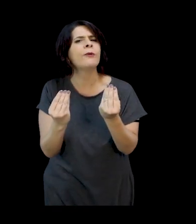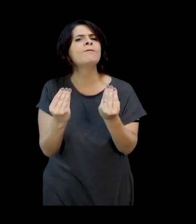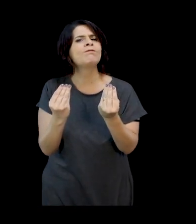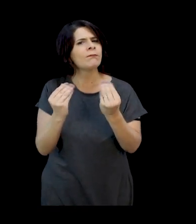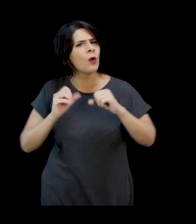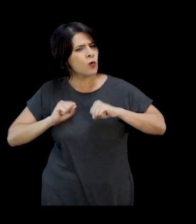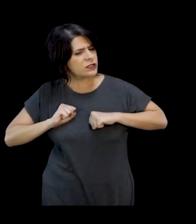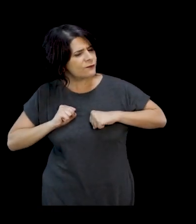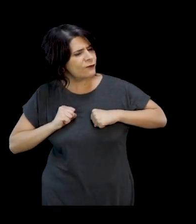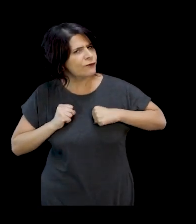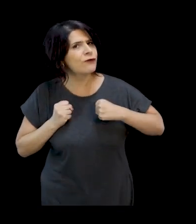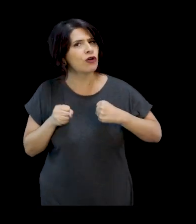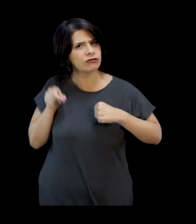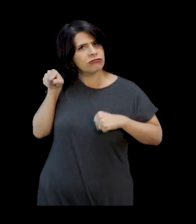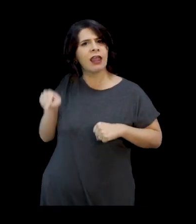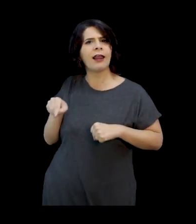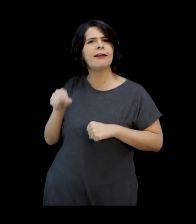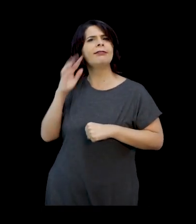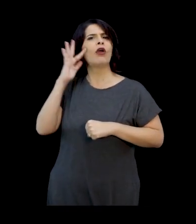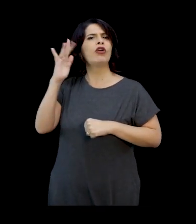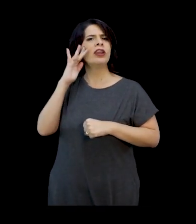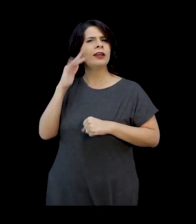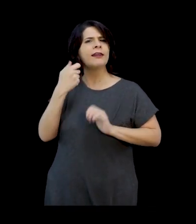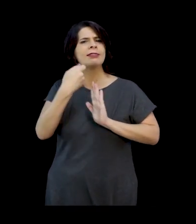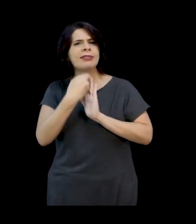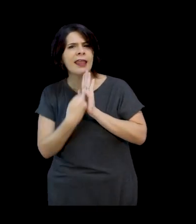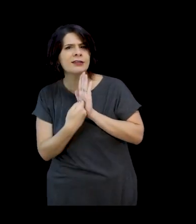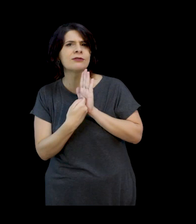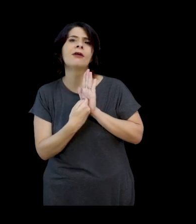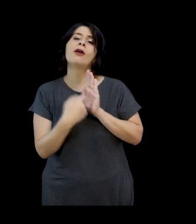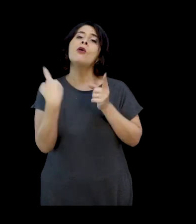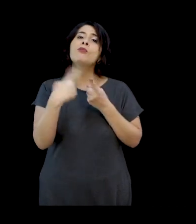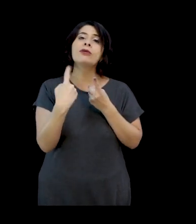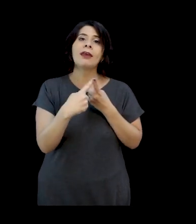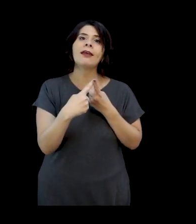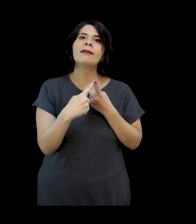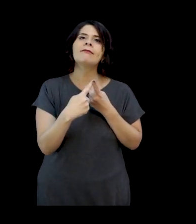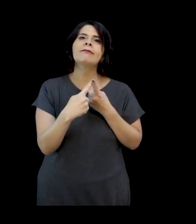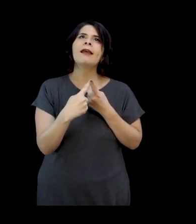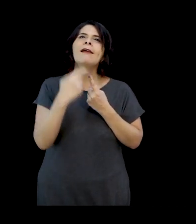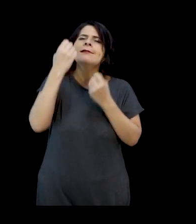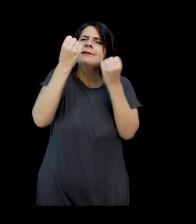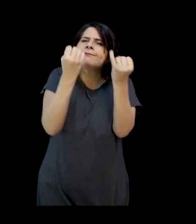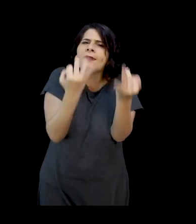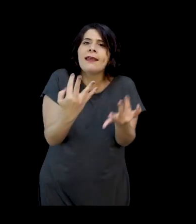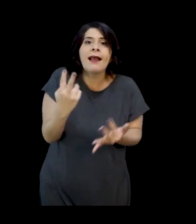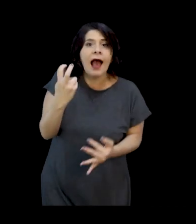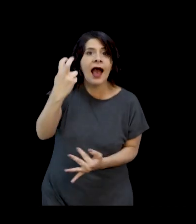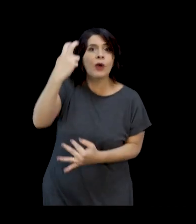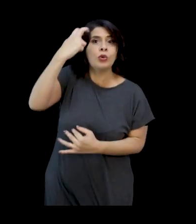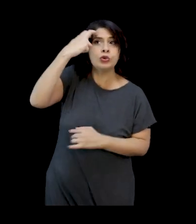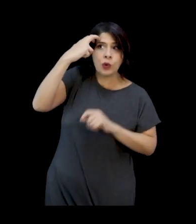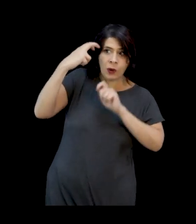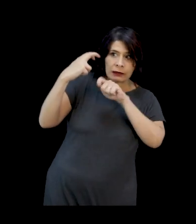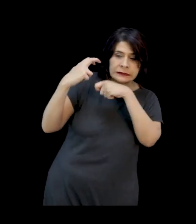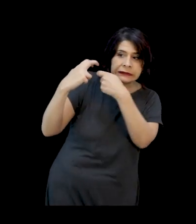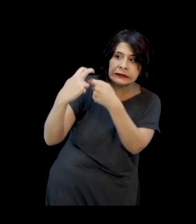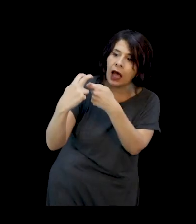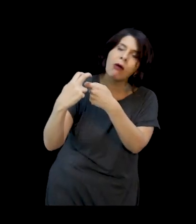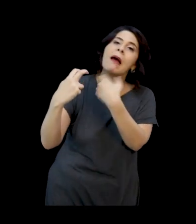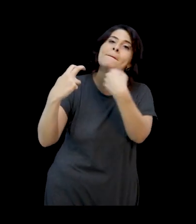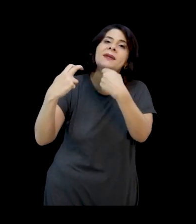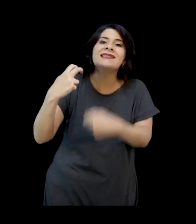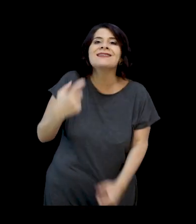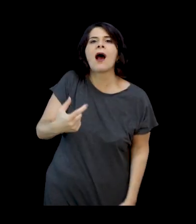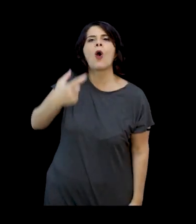o próprio esforço que ele faz de convocar para a cultura uma consciência em relação